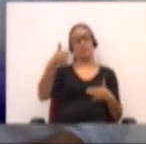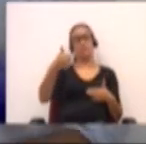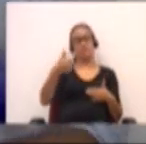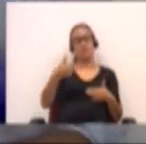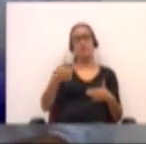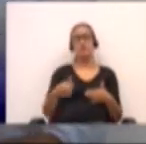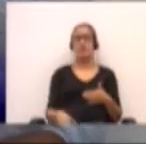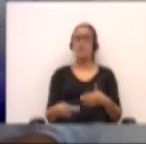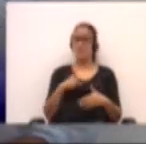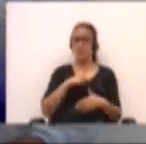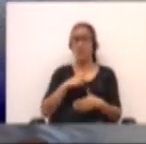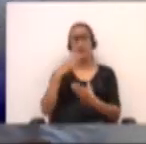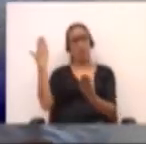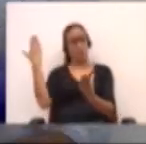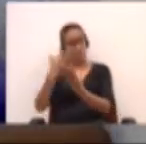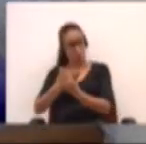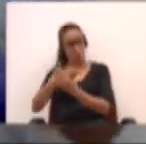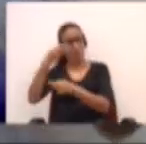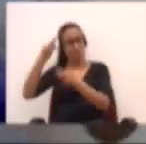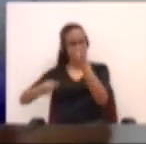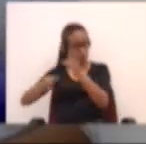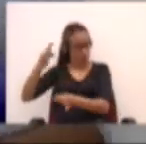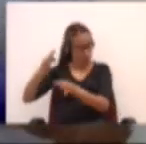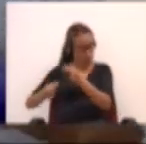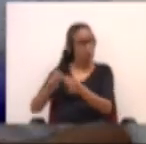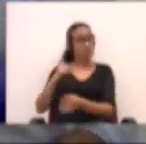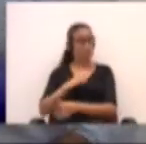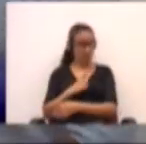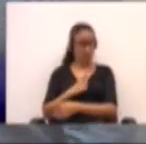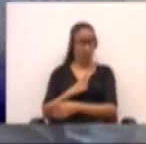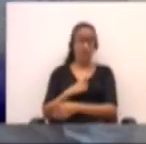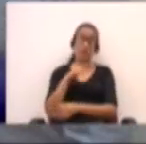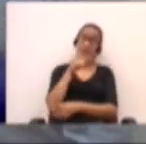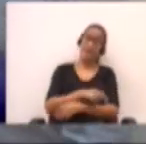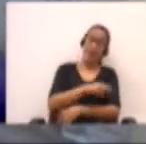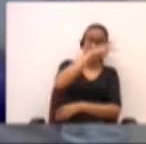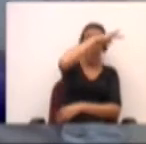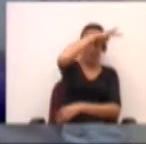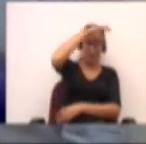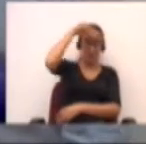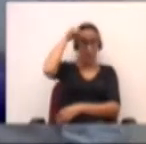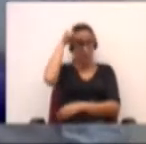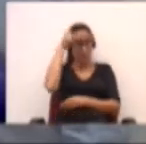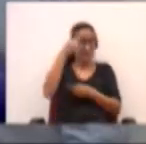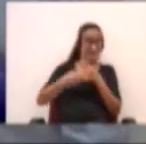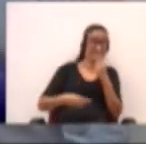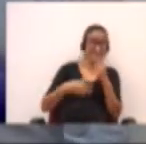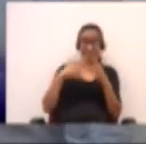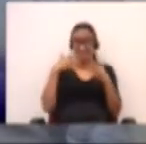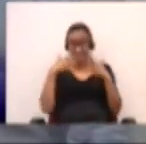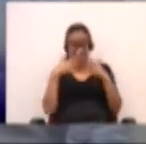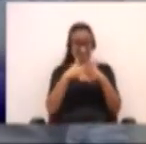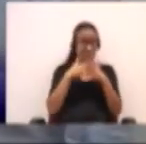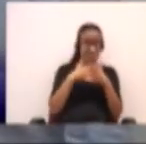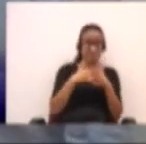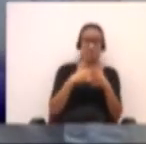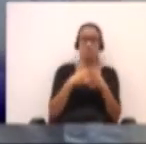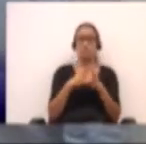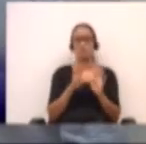dona prefeitura e o INCRA, que precisa ser resolvido com urgência, e eu confesso, vereador Cerqueira, que a minha